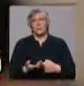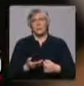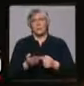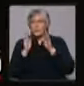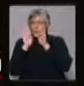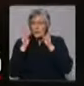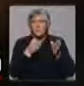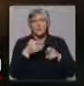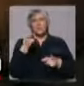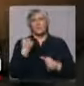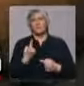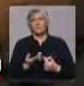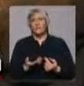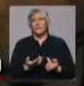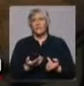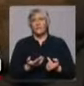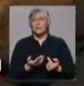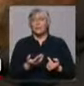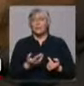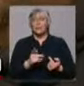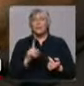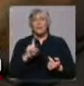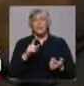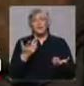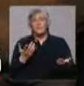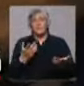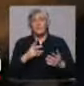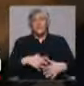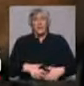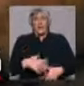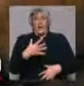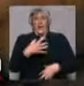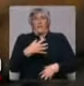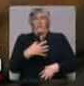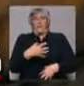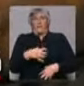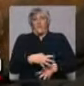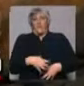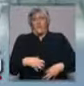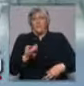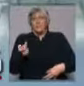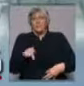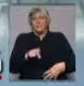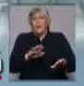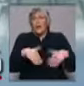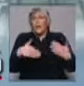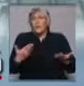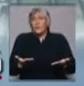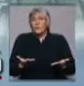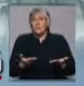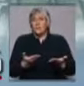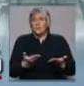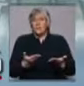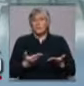Porque, possivelmente, poderia ter vindo daquelas dores abdominais ser uma outra situação qualquer, não é?